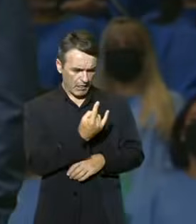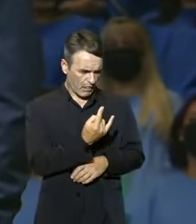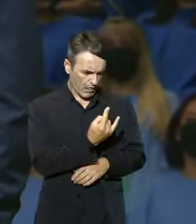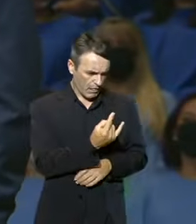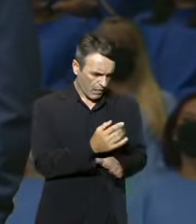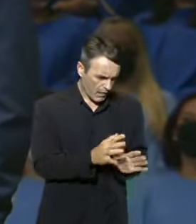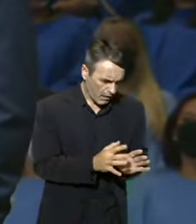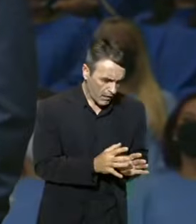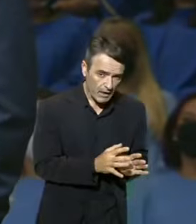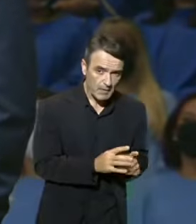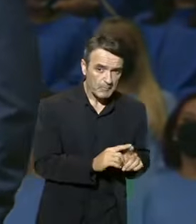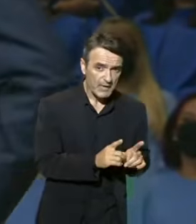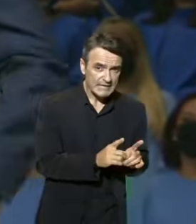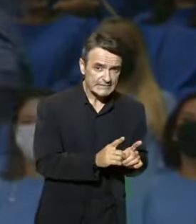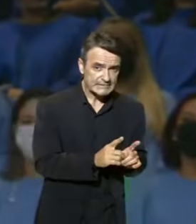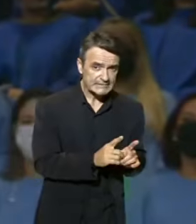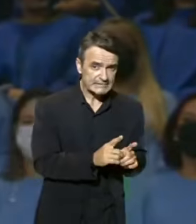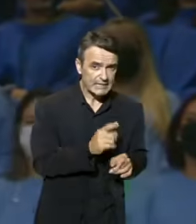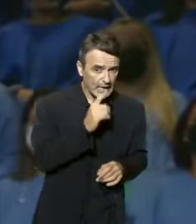E